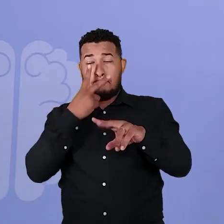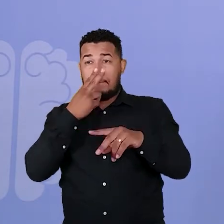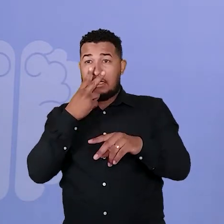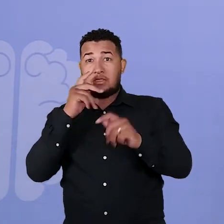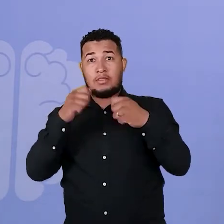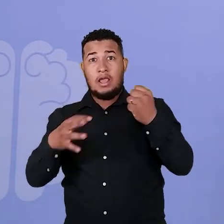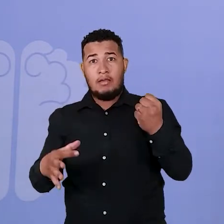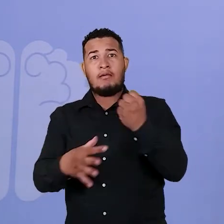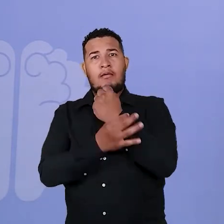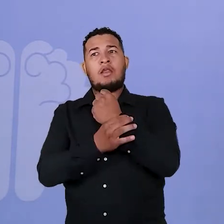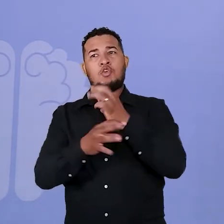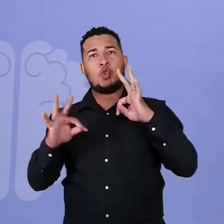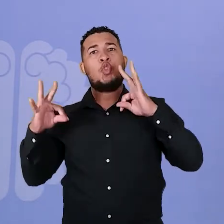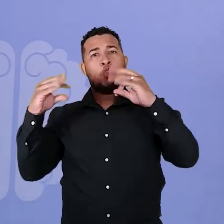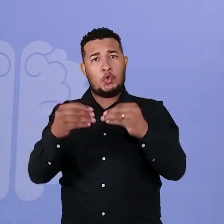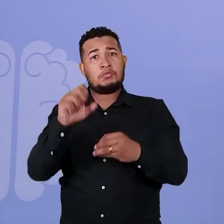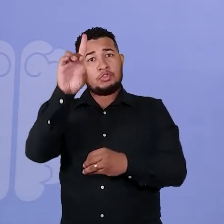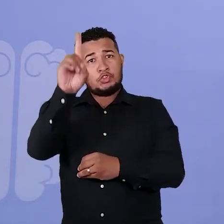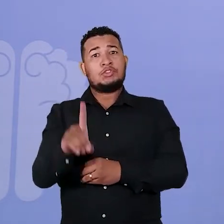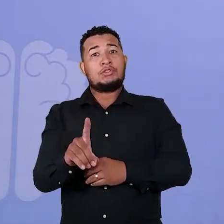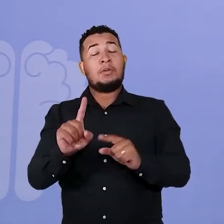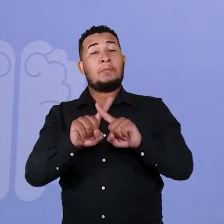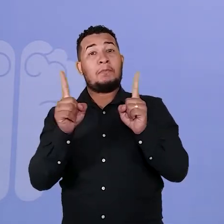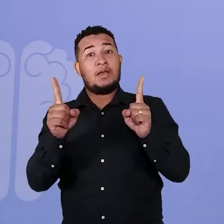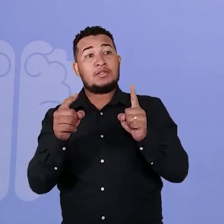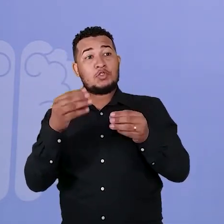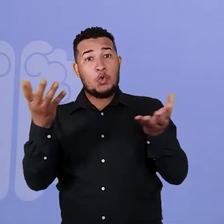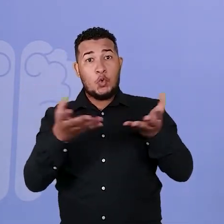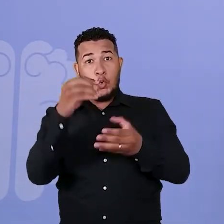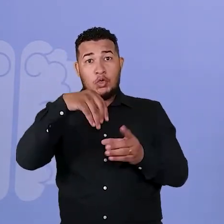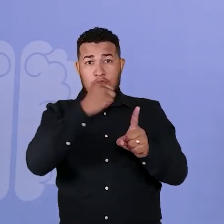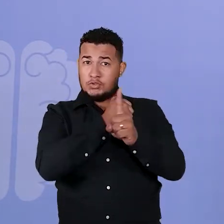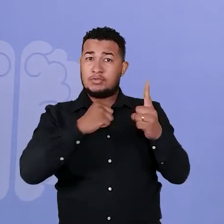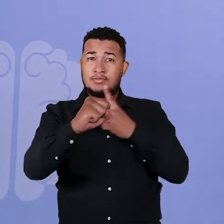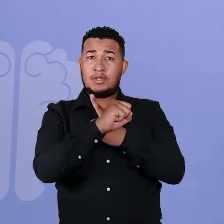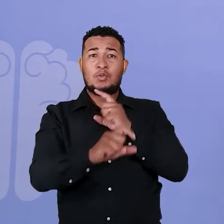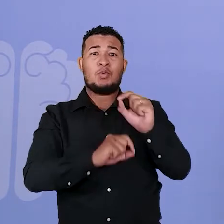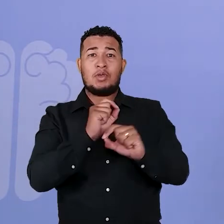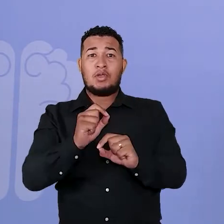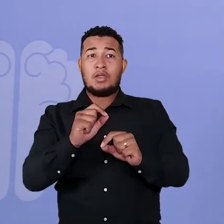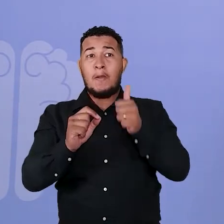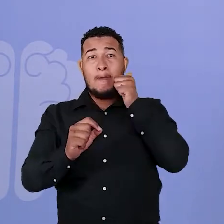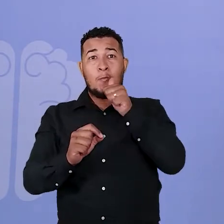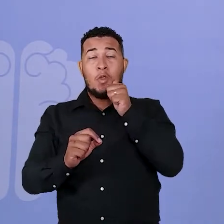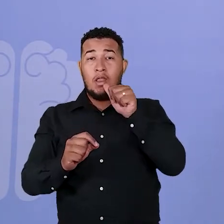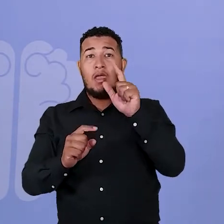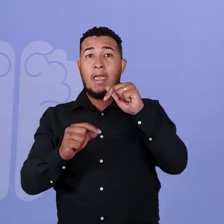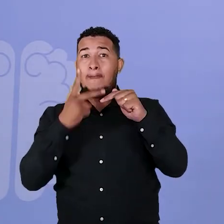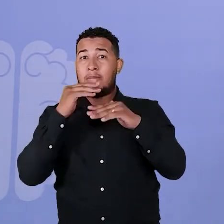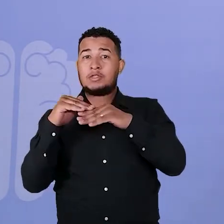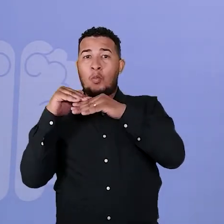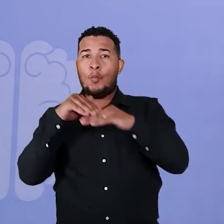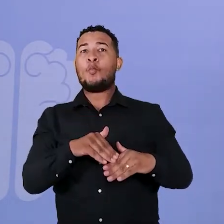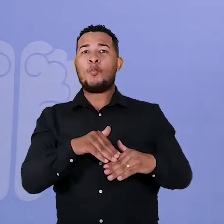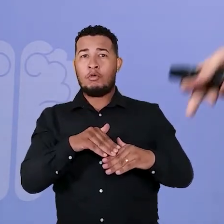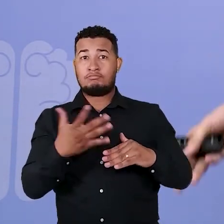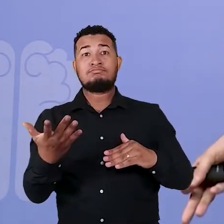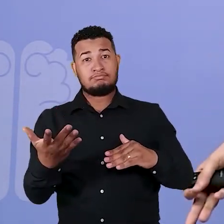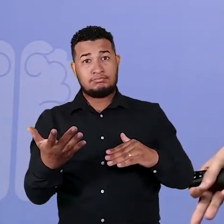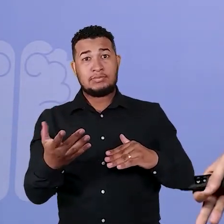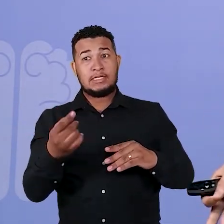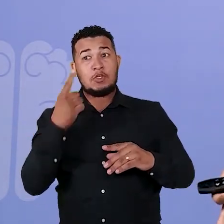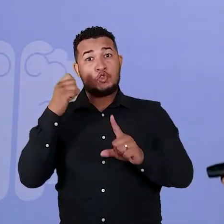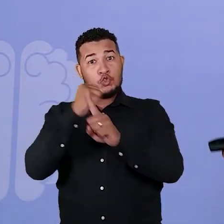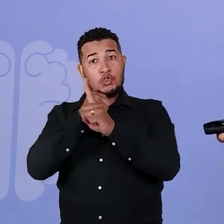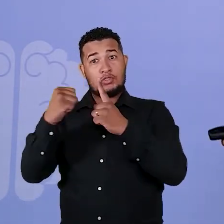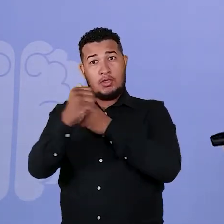algo que garante o direito de todos, mas o que a gente vê na sociedade é que a mulher é oprimida.